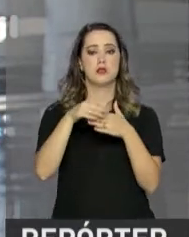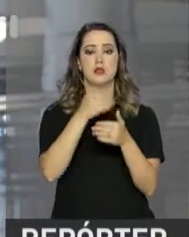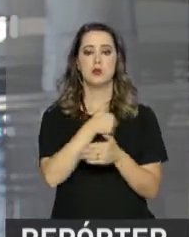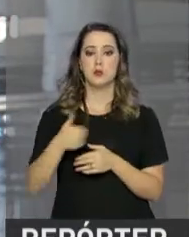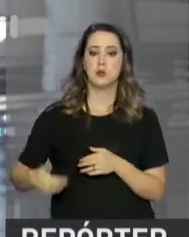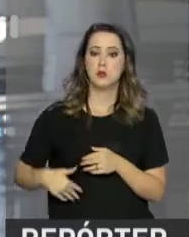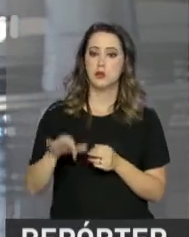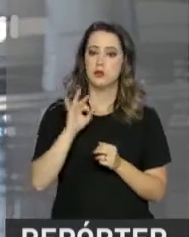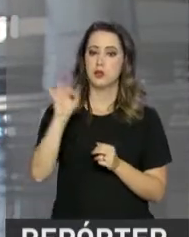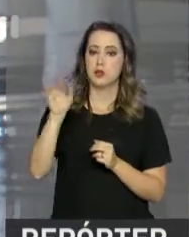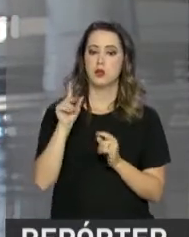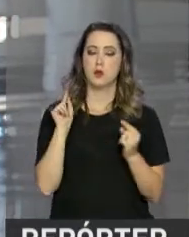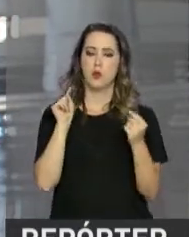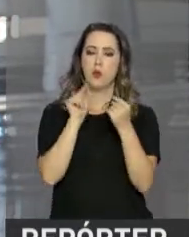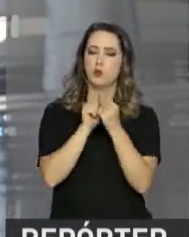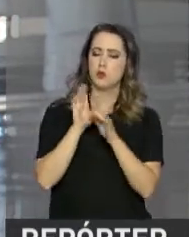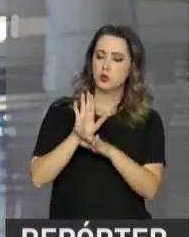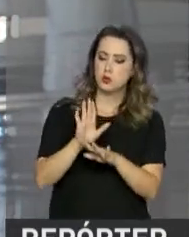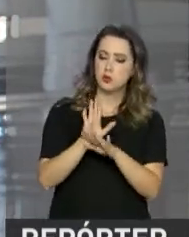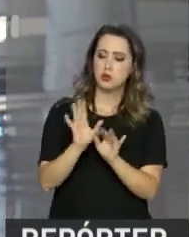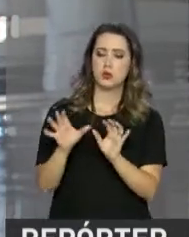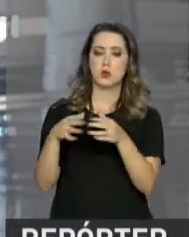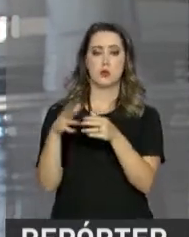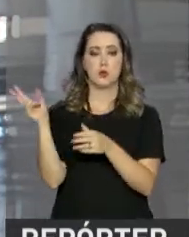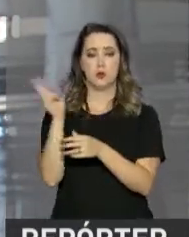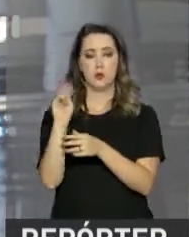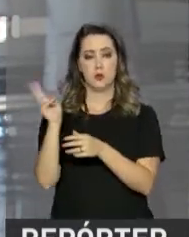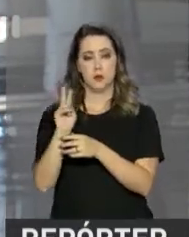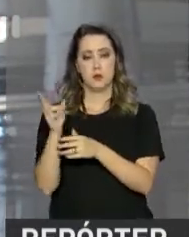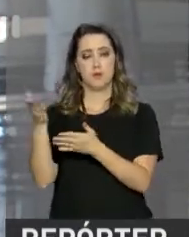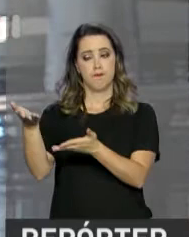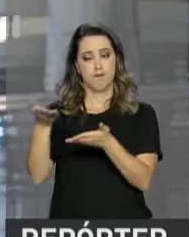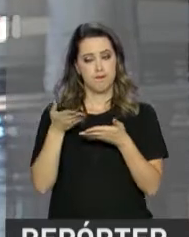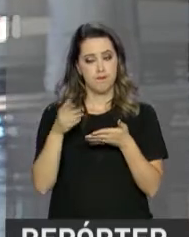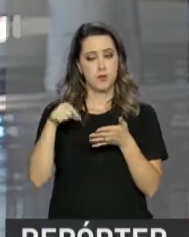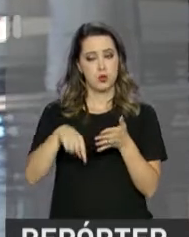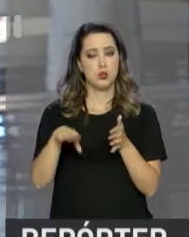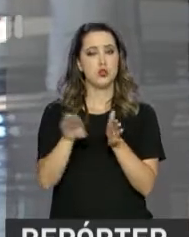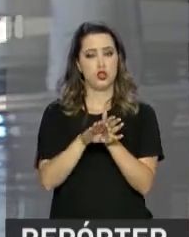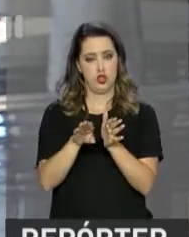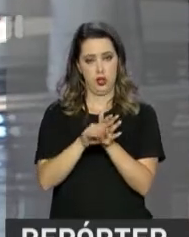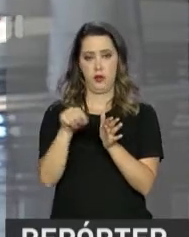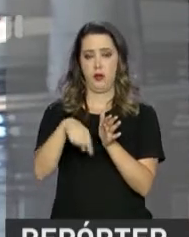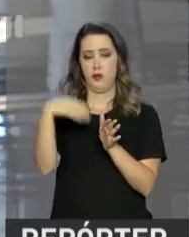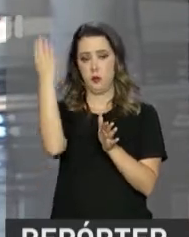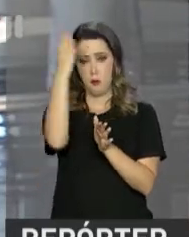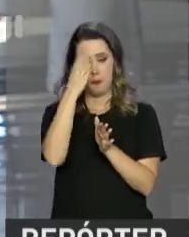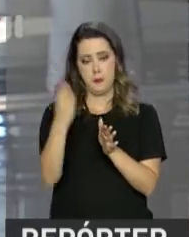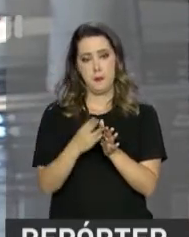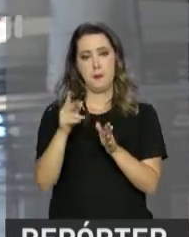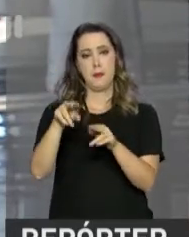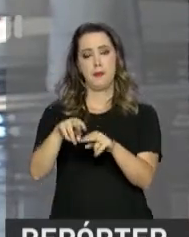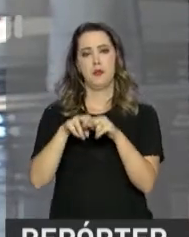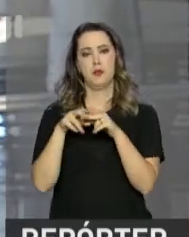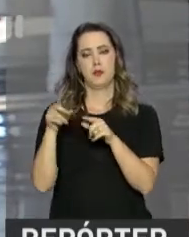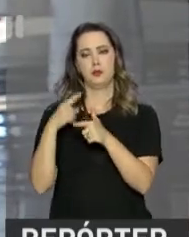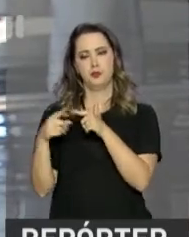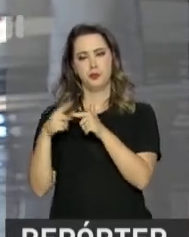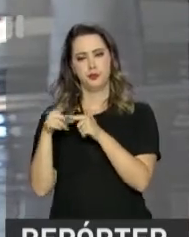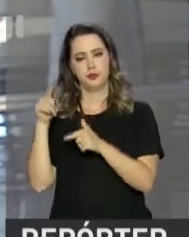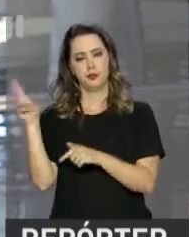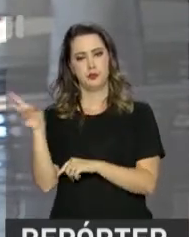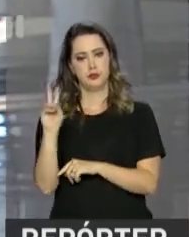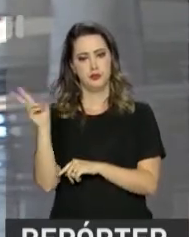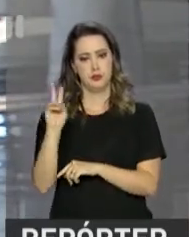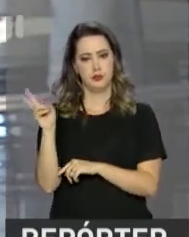governo federal com o objetivo de apoiar a esses imigrantes que vieram para o brasil que estão vindo para o brasil a partir da crise humanitária no